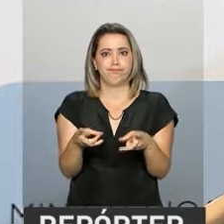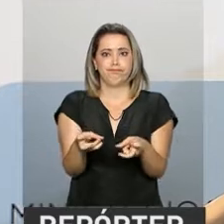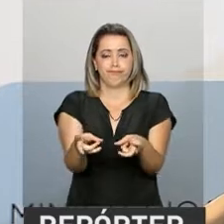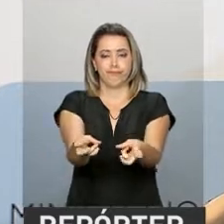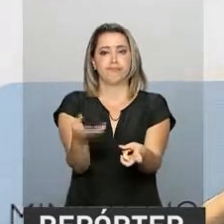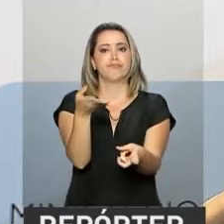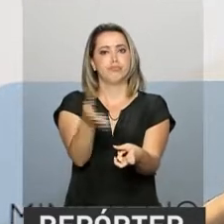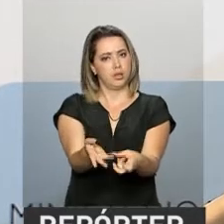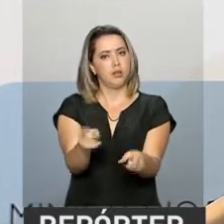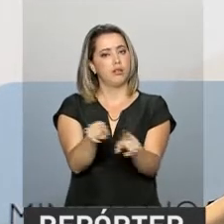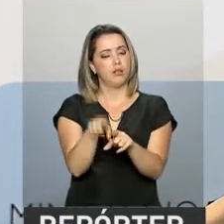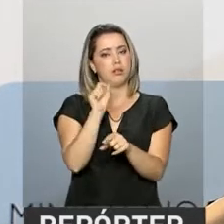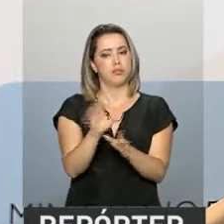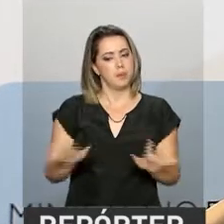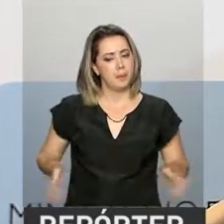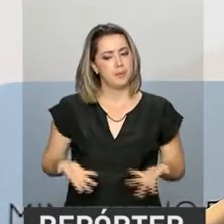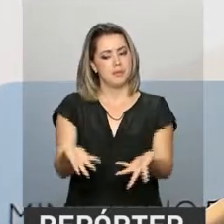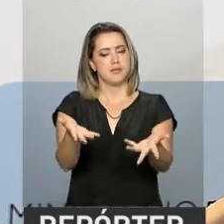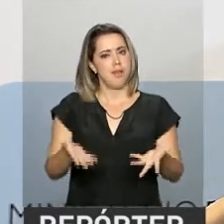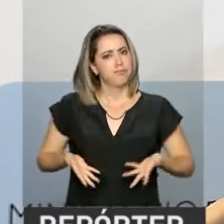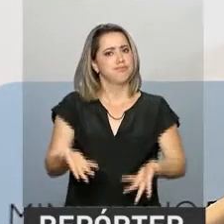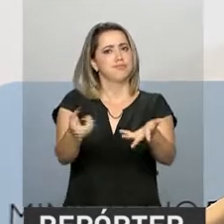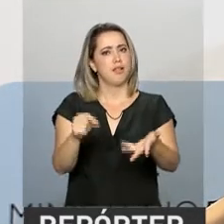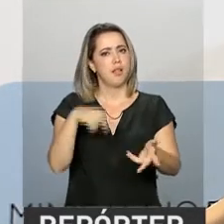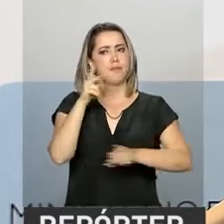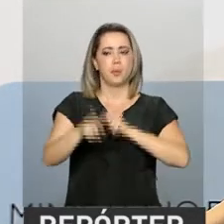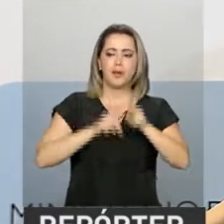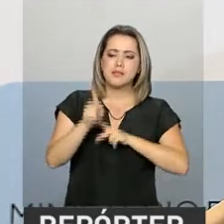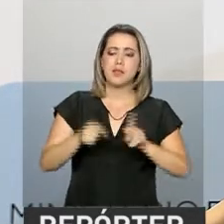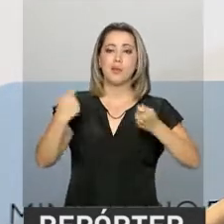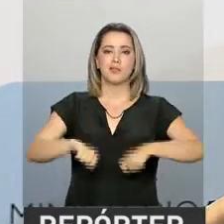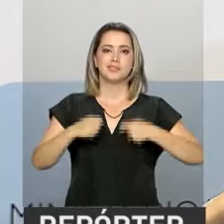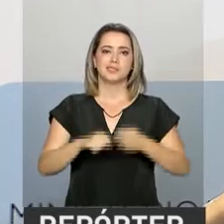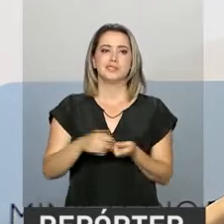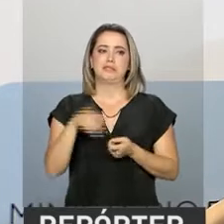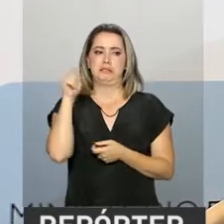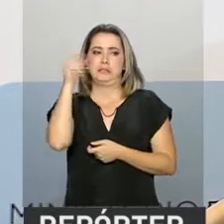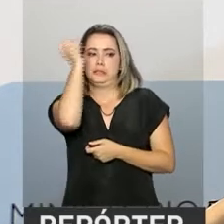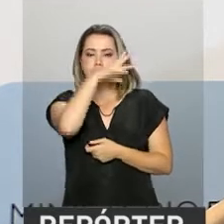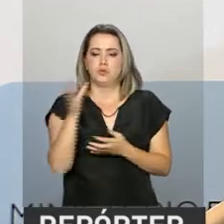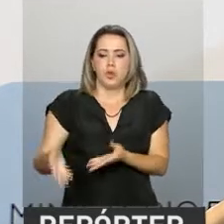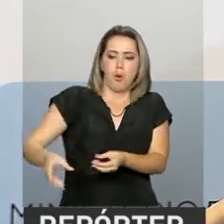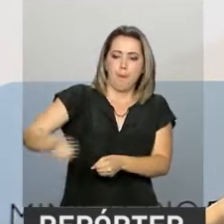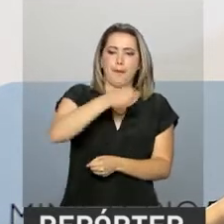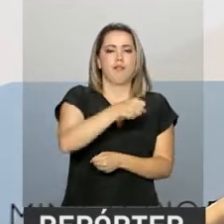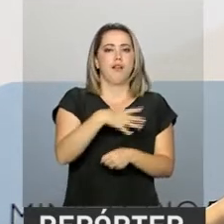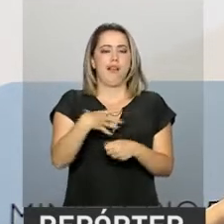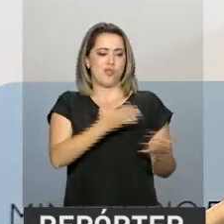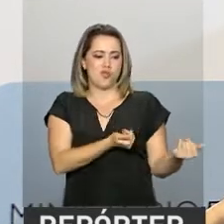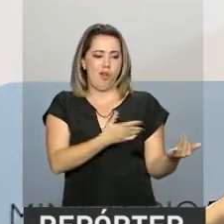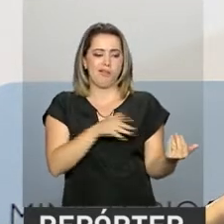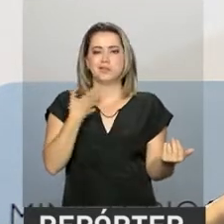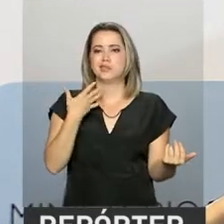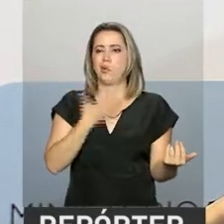sociedade motivar as pessoas e eu sei que não é fácil levando recente até um bar de saúde porque ele não visse